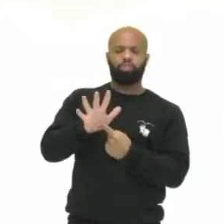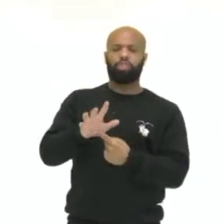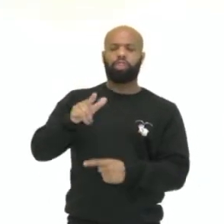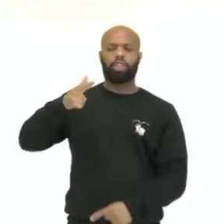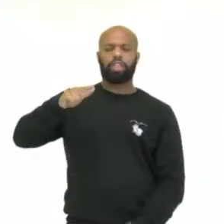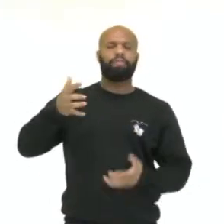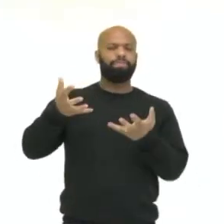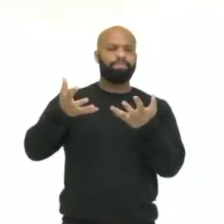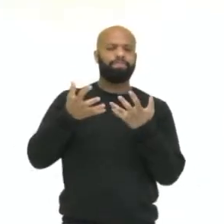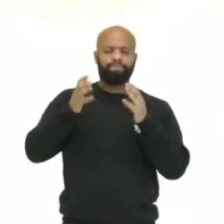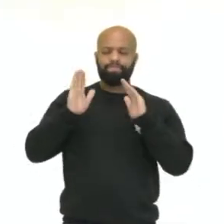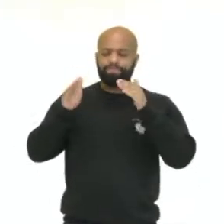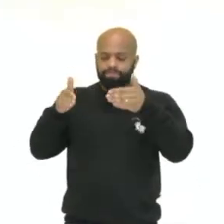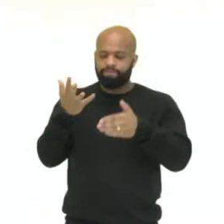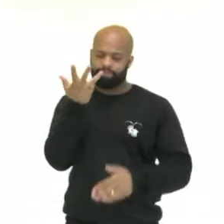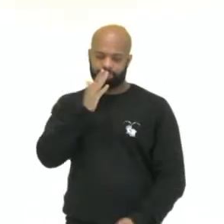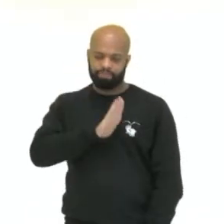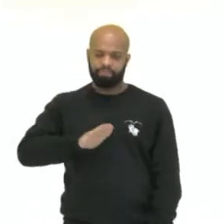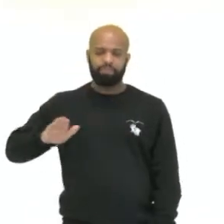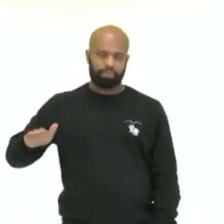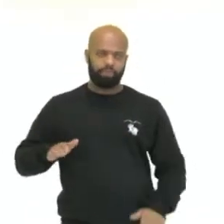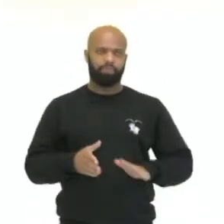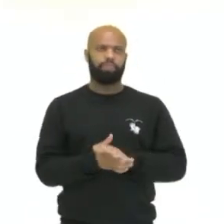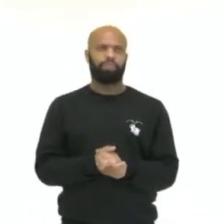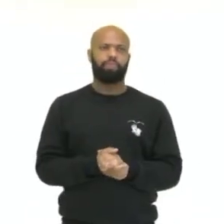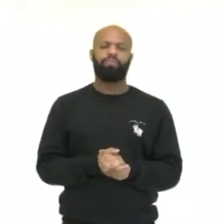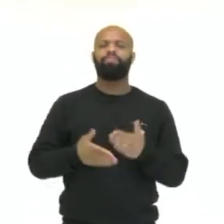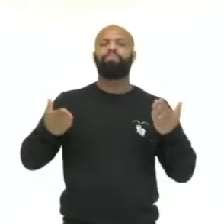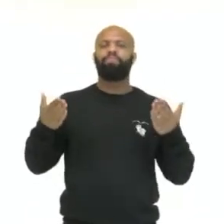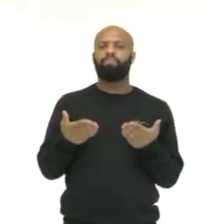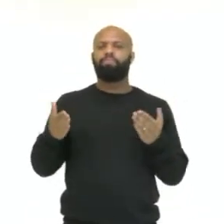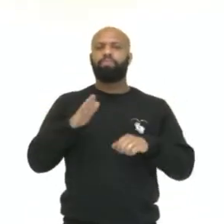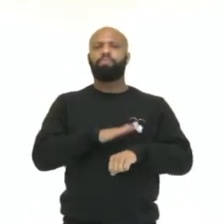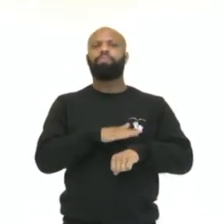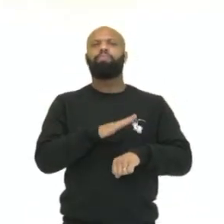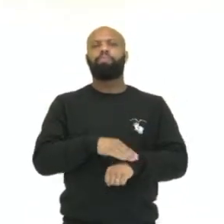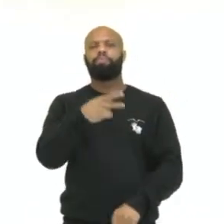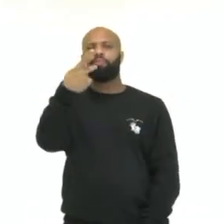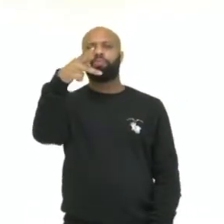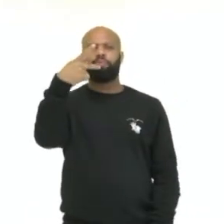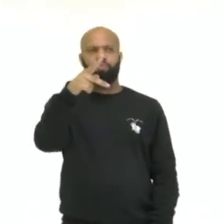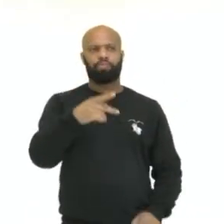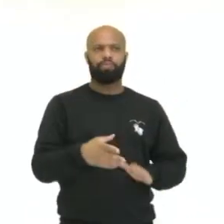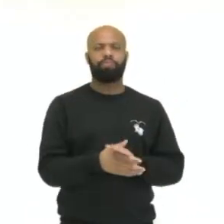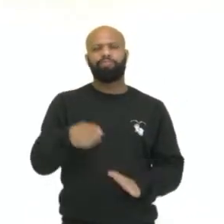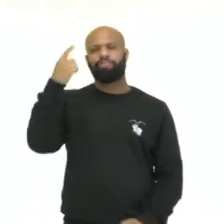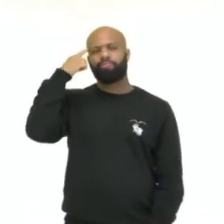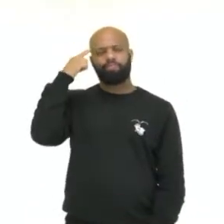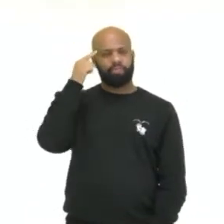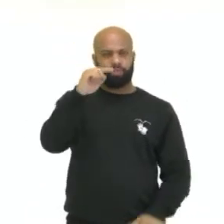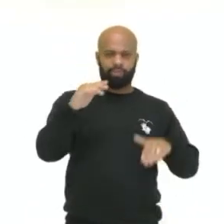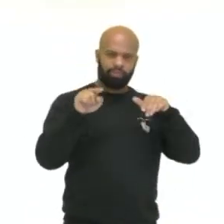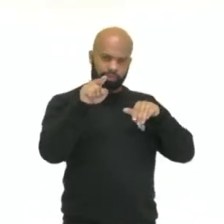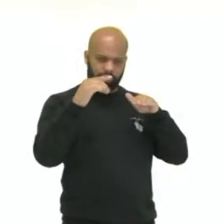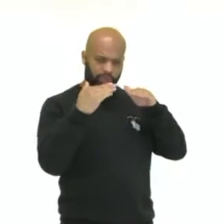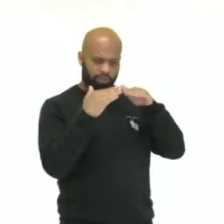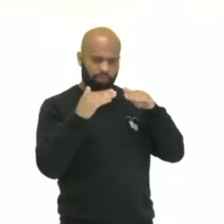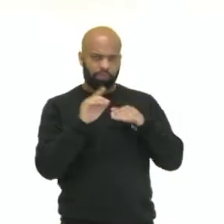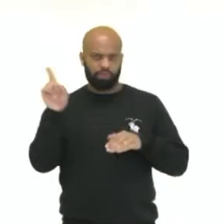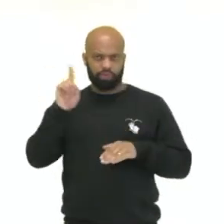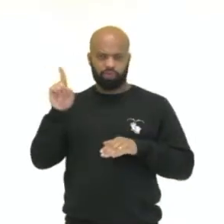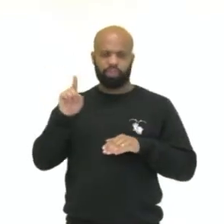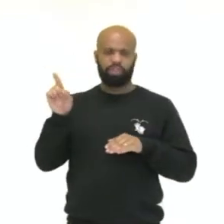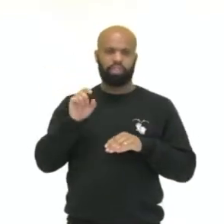abusivo direcionado ao público infantil. Agora vem a questão, meu querido, minha querida. Pense aí, você concorda que a propaganda em 2007